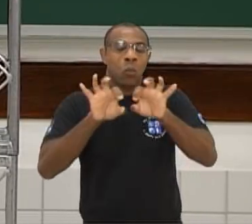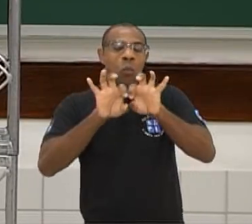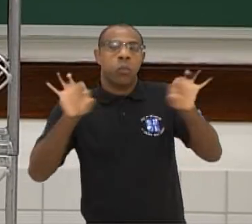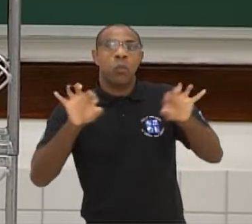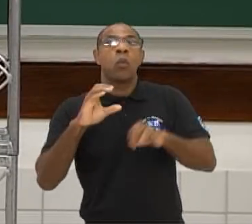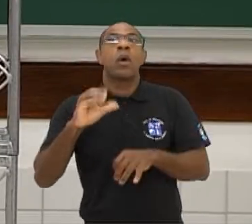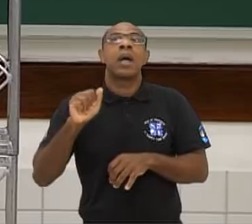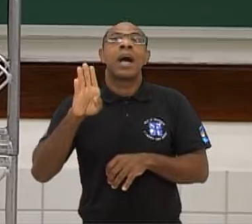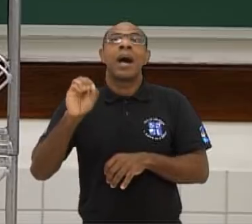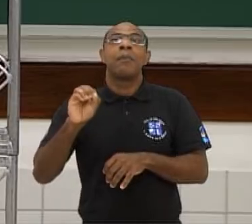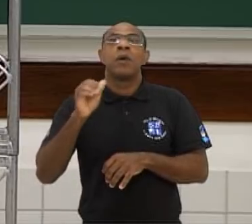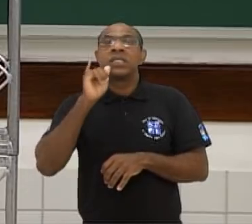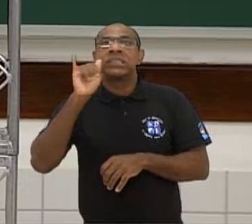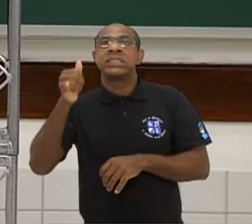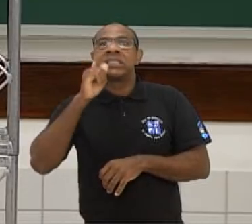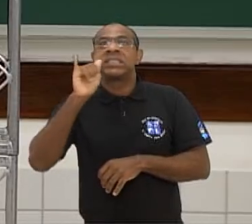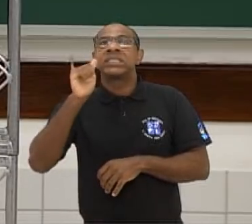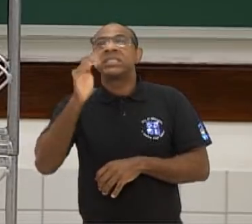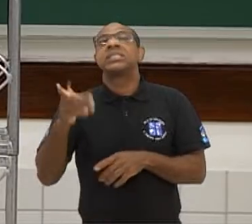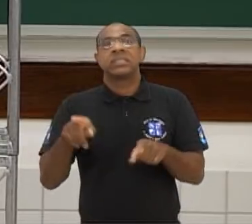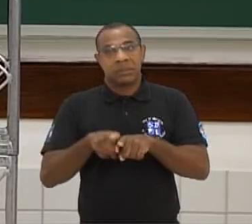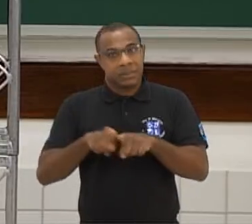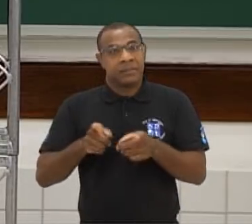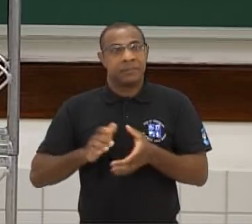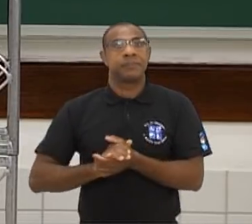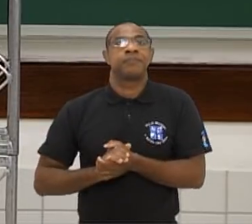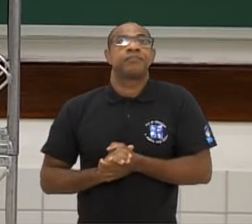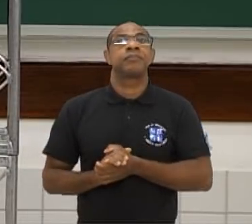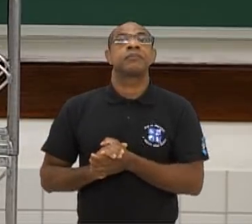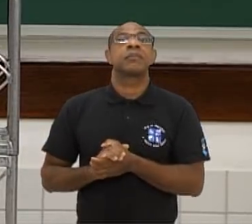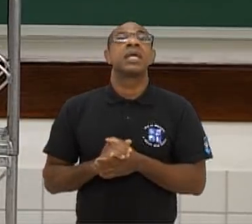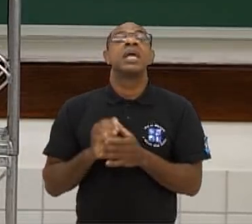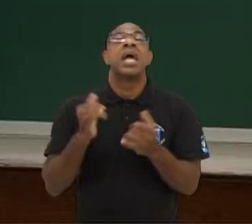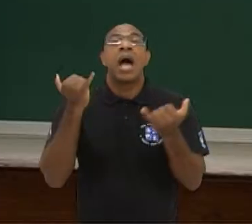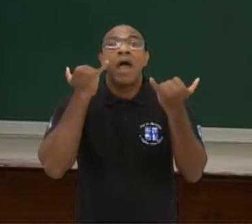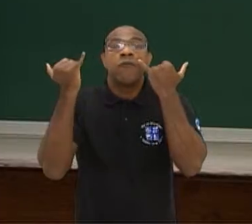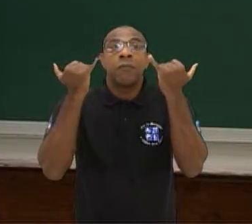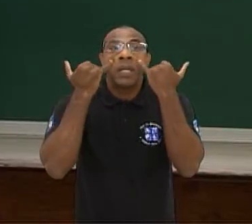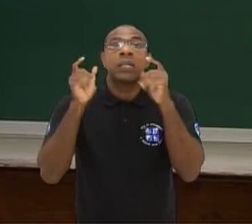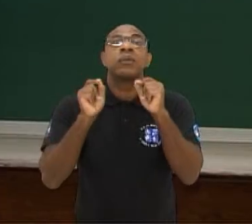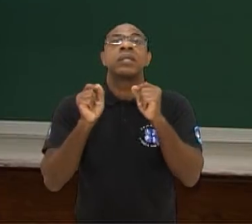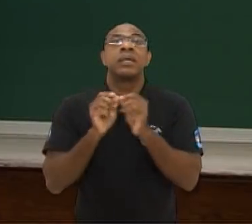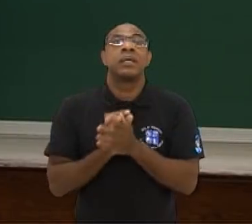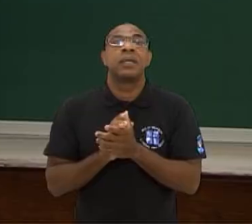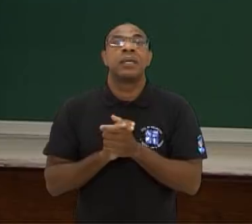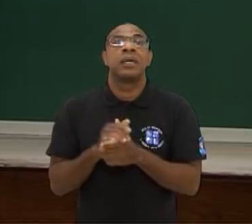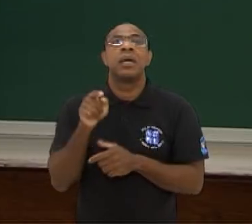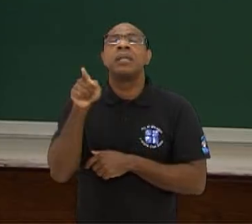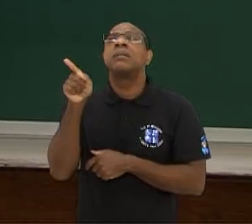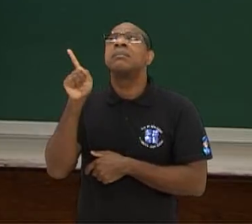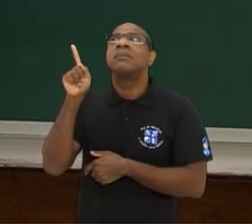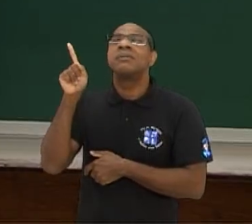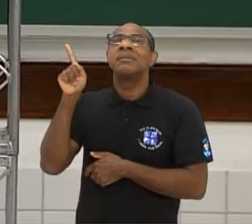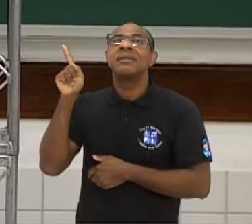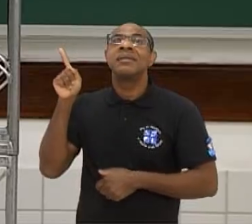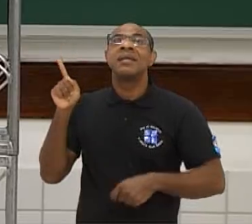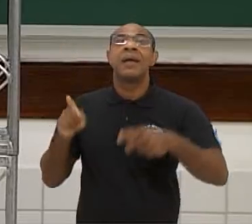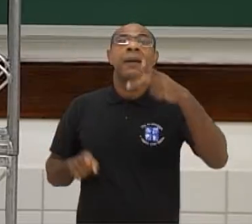de energia elétrica, para que a gente não se perca. E a outra informação que tem aqui é esse carinha aqui, ó, é